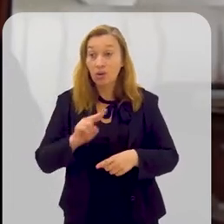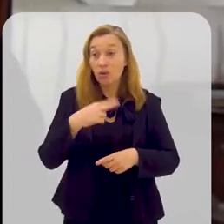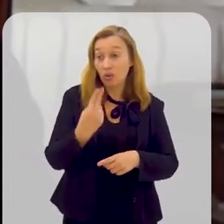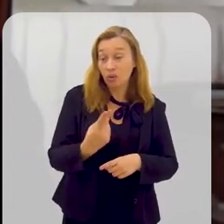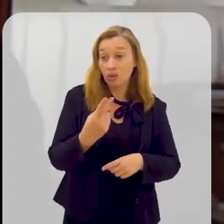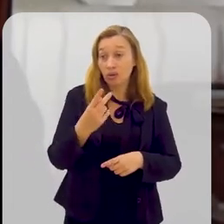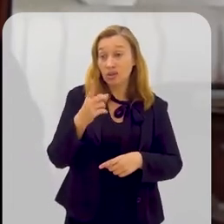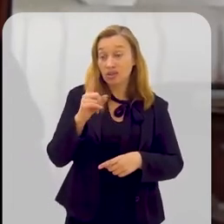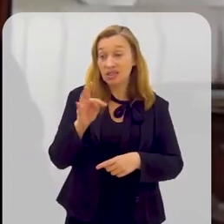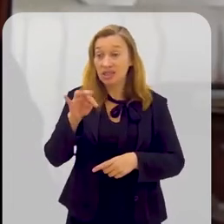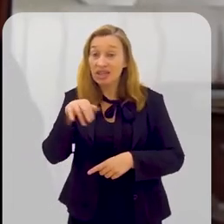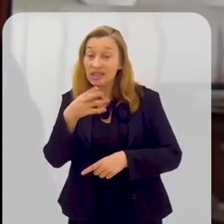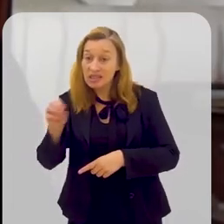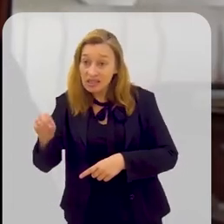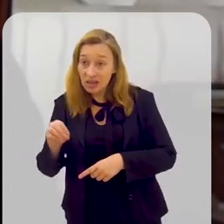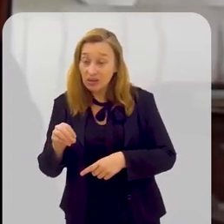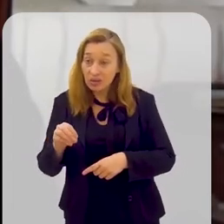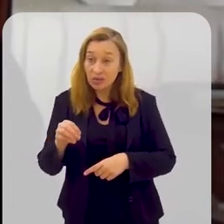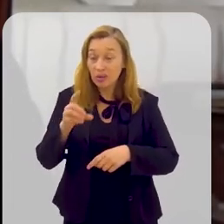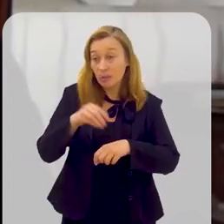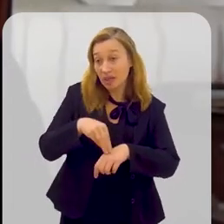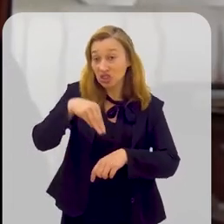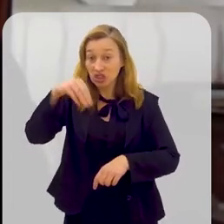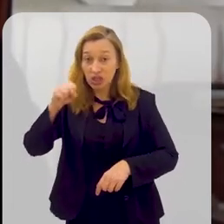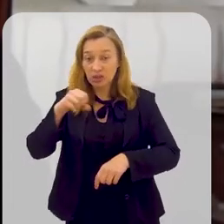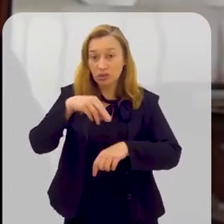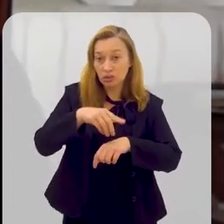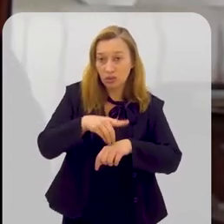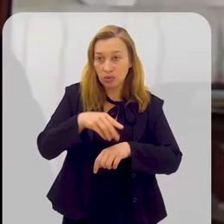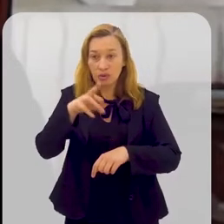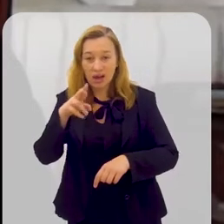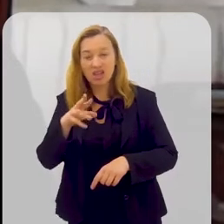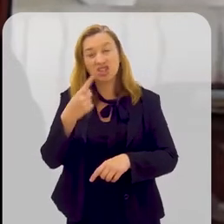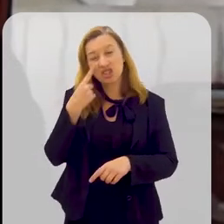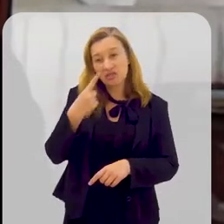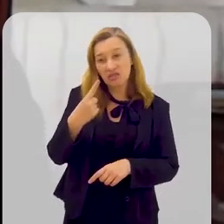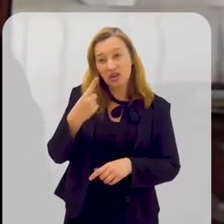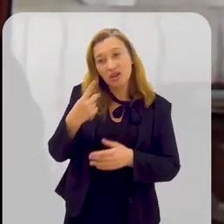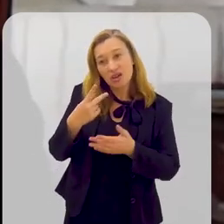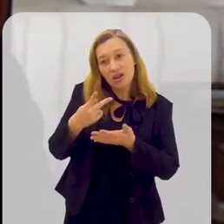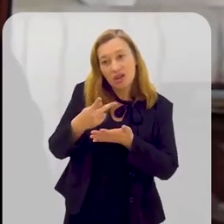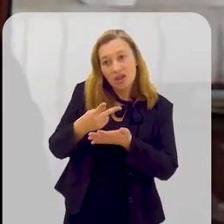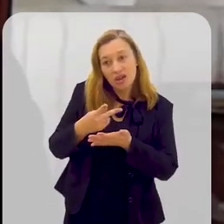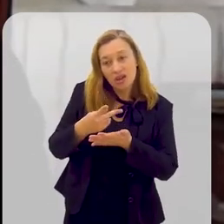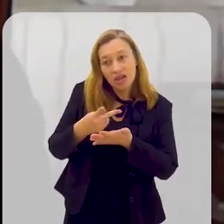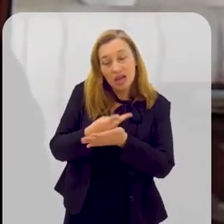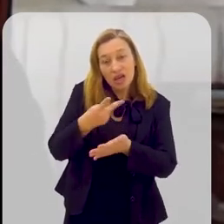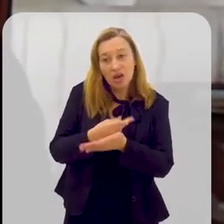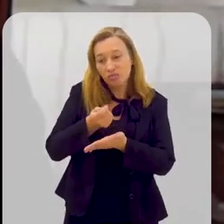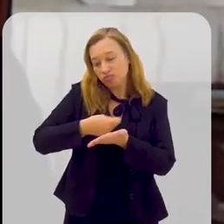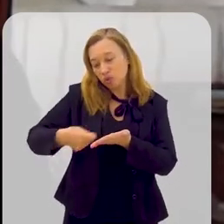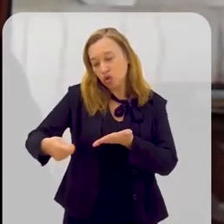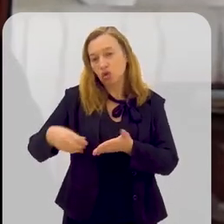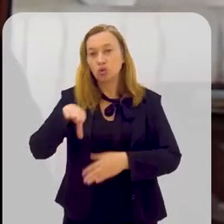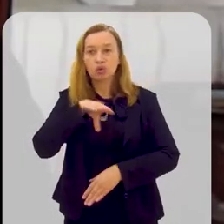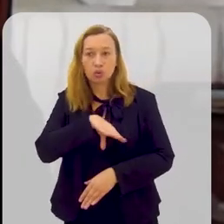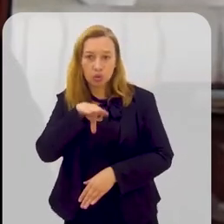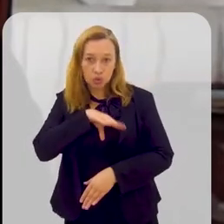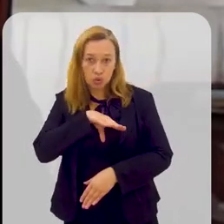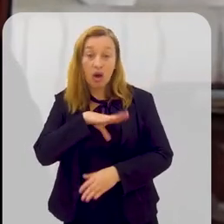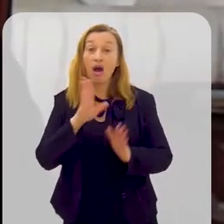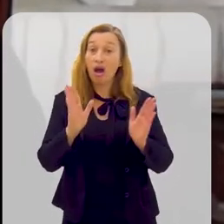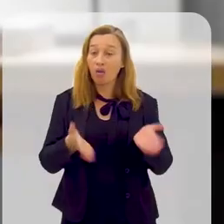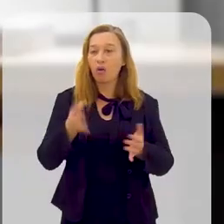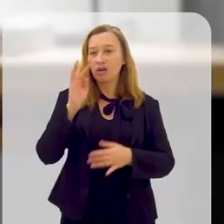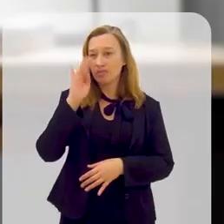o mesmo dissertação de Mestrado ou tese de doutorado muitas vezes a gente vê falhas na escrita